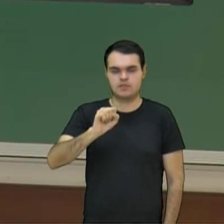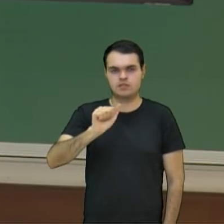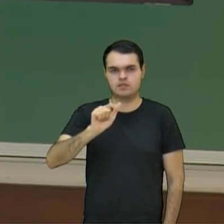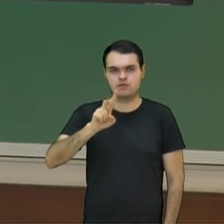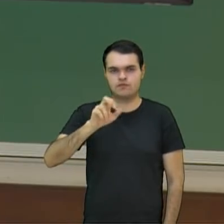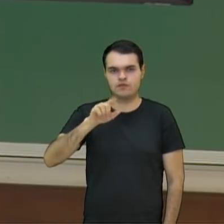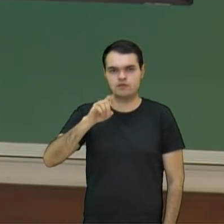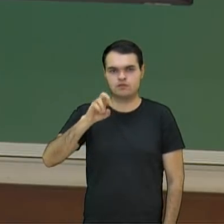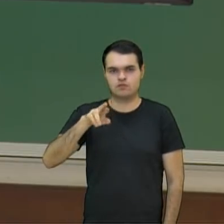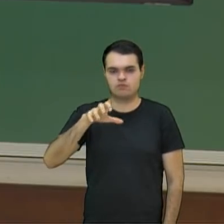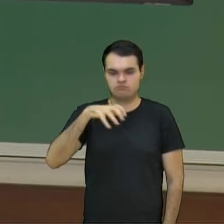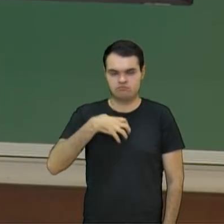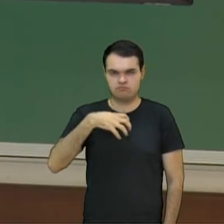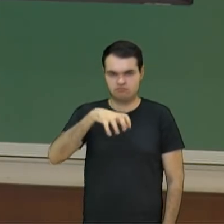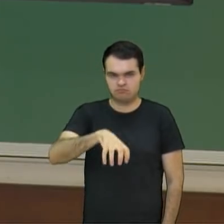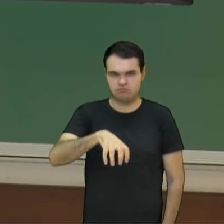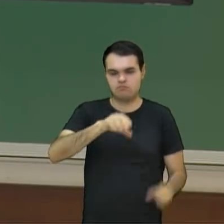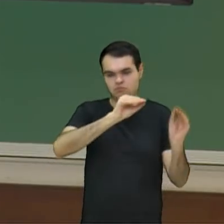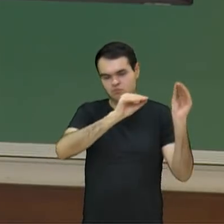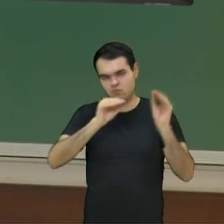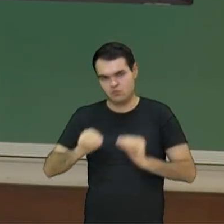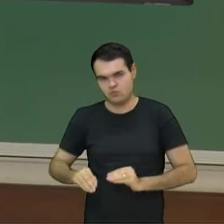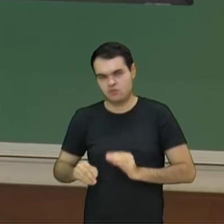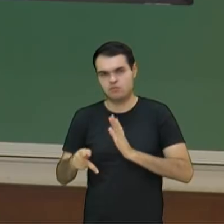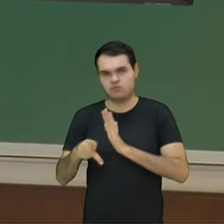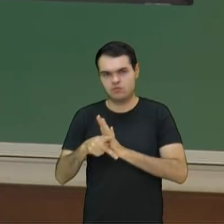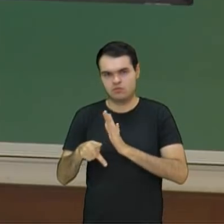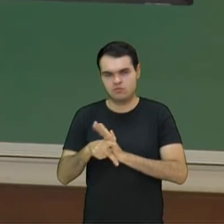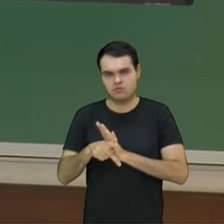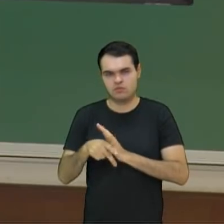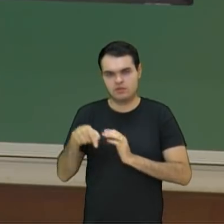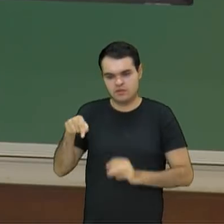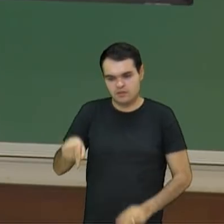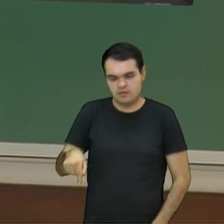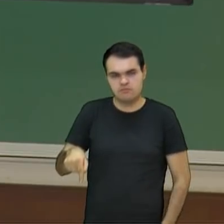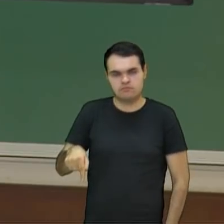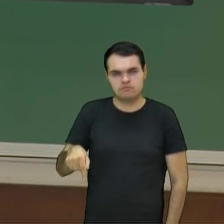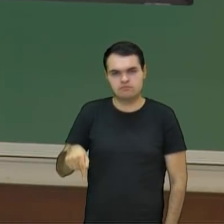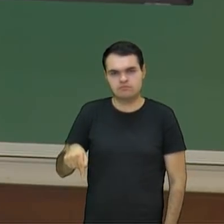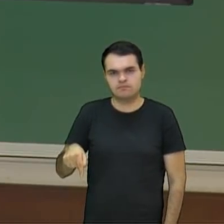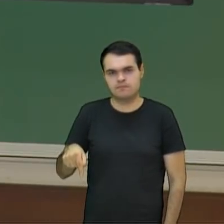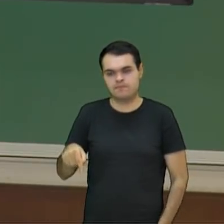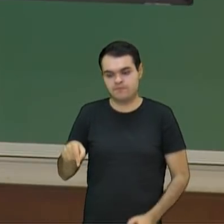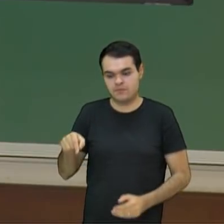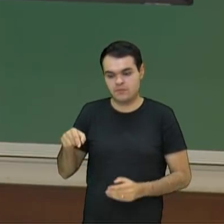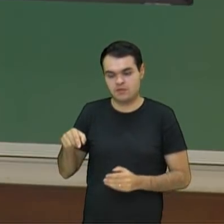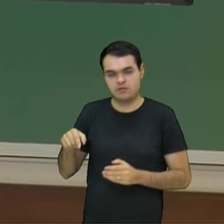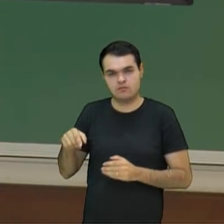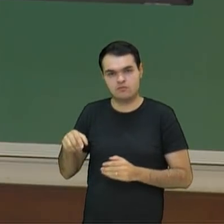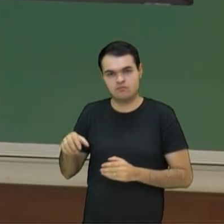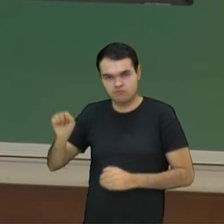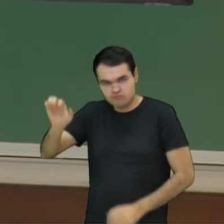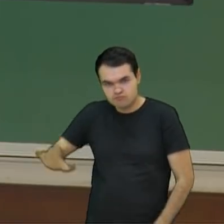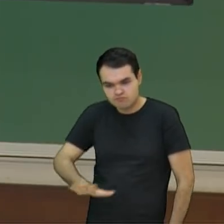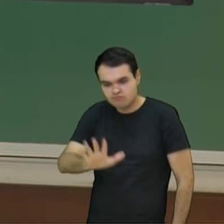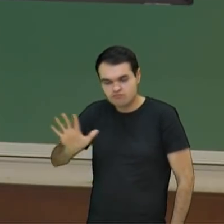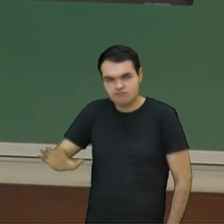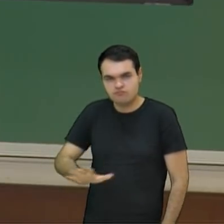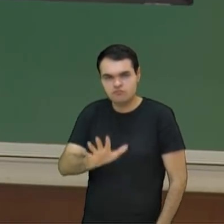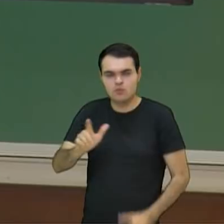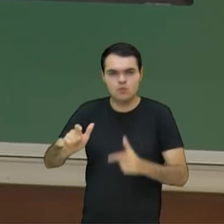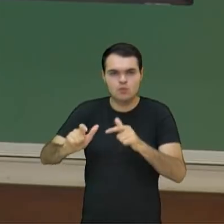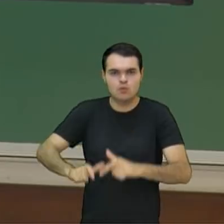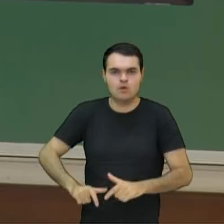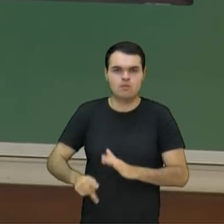do Brasil. Sai do Nordeste e vem para o Sudeste, ali para o Rio de Janeiro. Então, esses são os motivos que levaram a